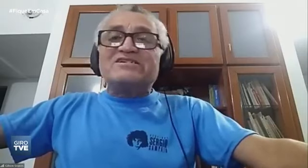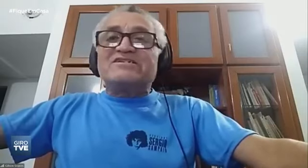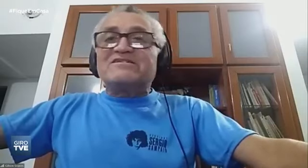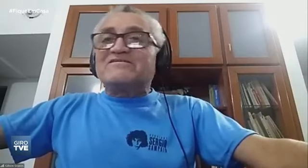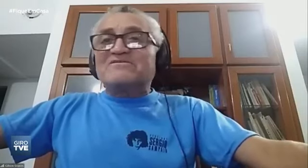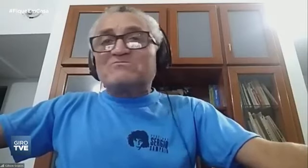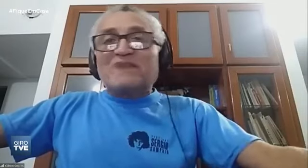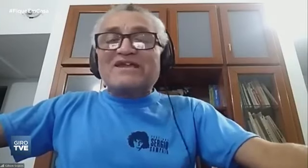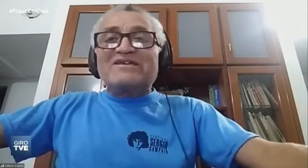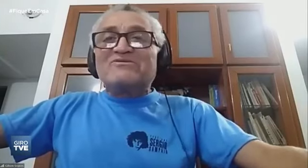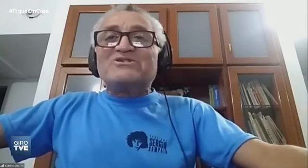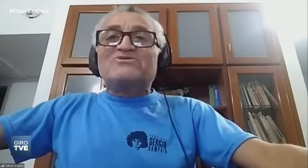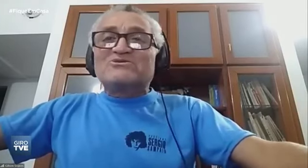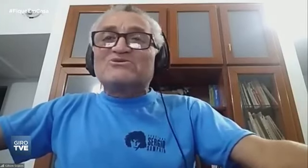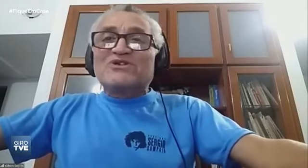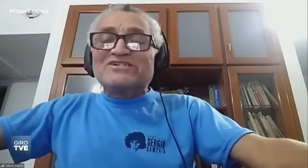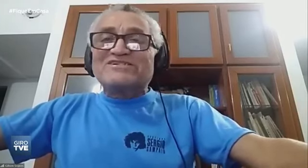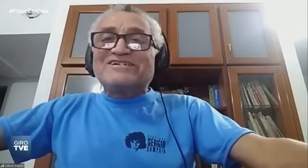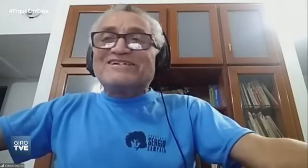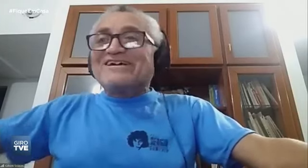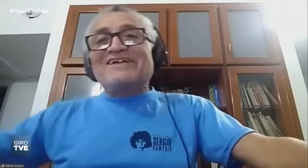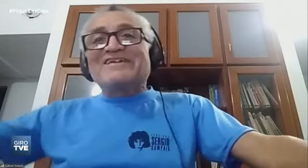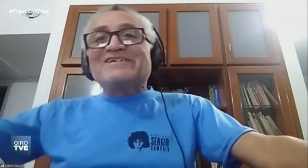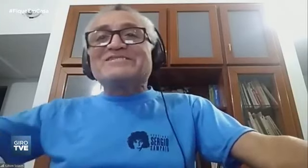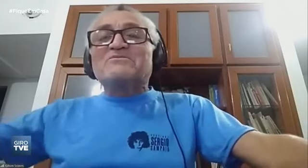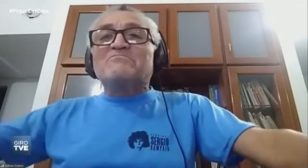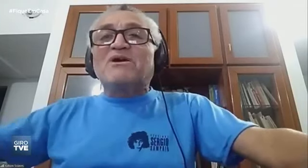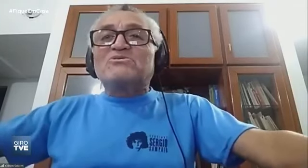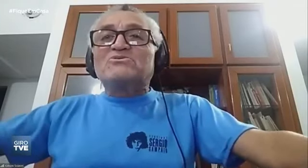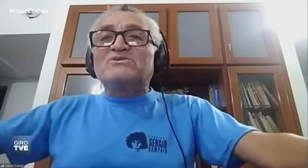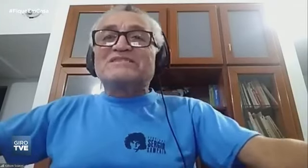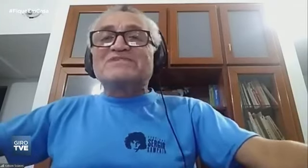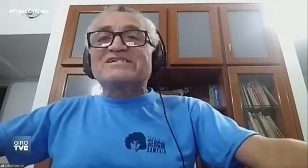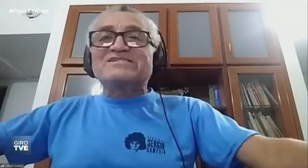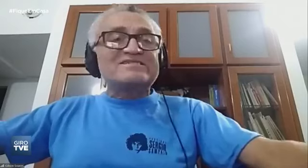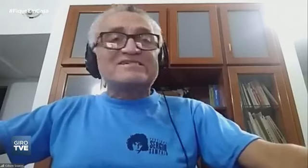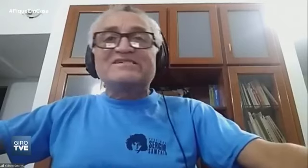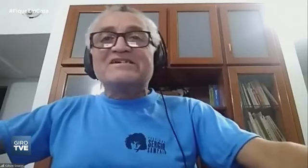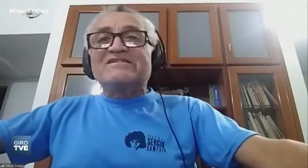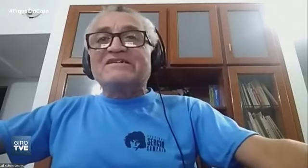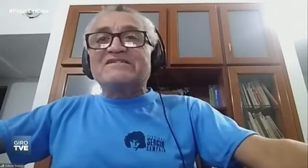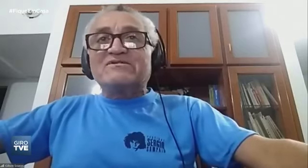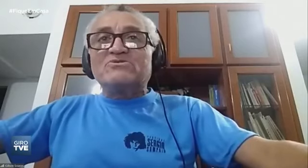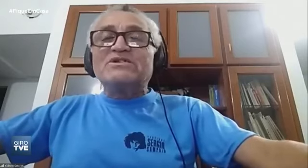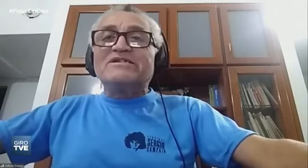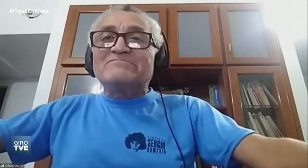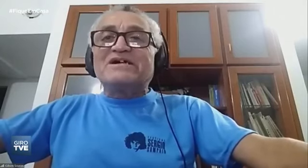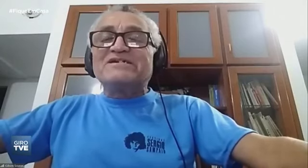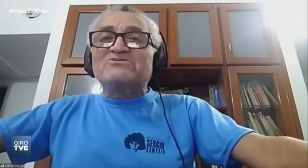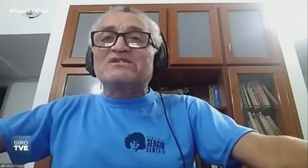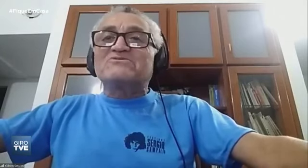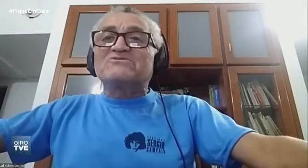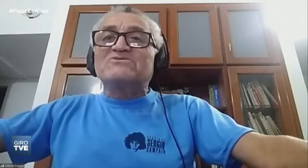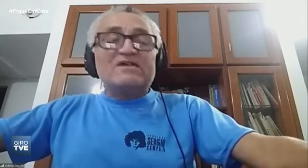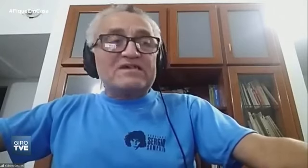desde Maranhão e Rio Grande do Norte até São Paulo. Temos artistas aí, né, o Irã